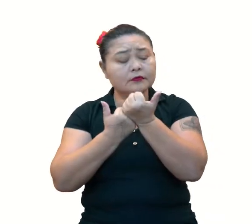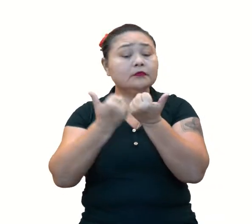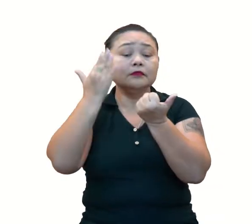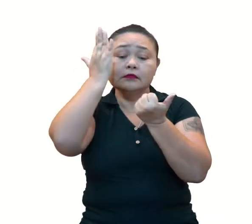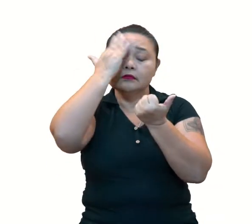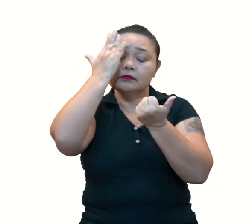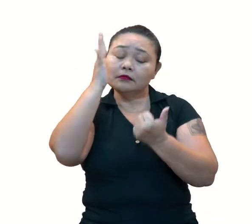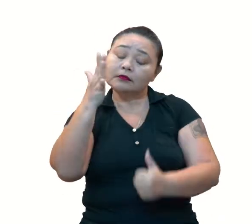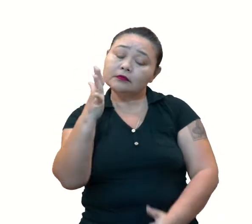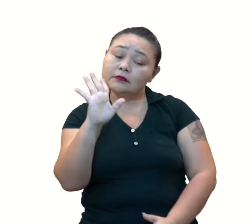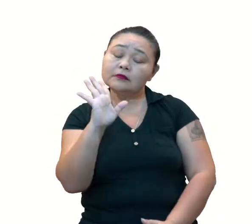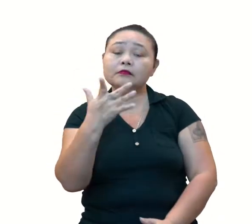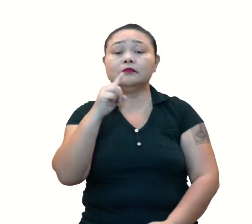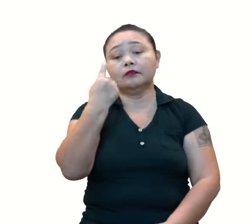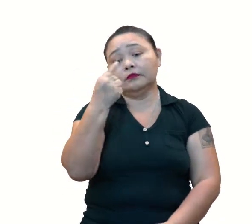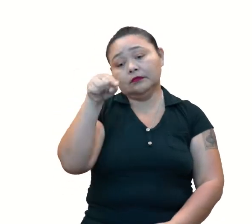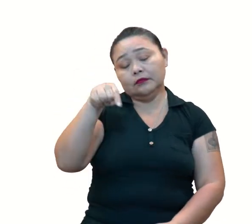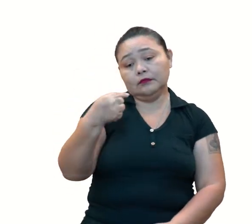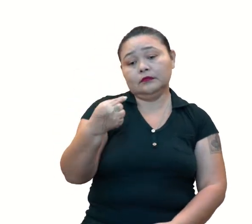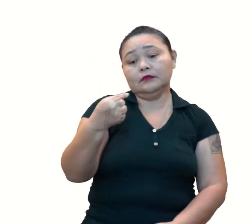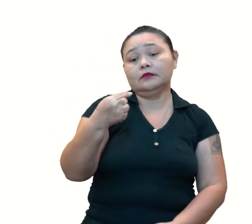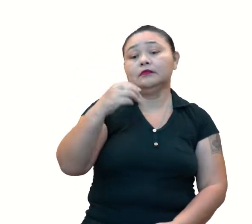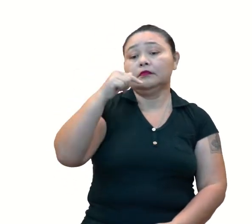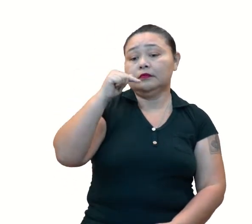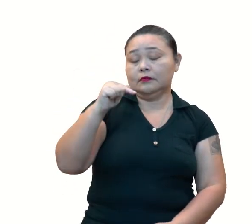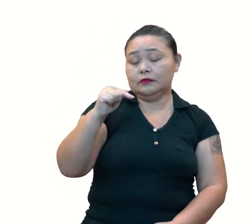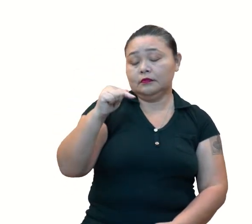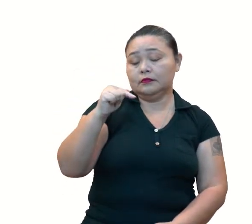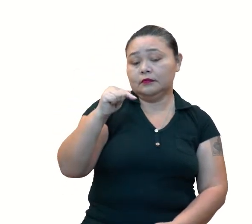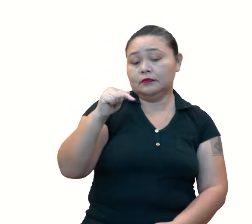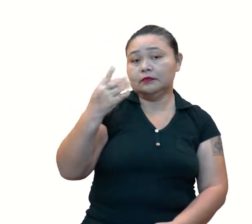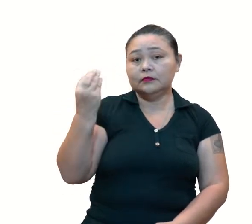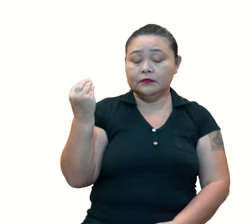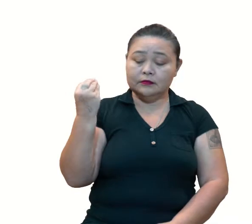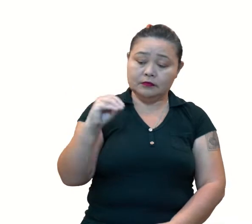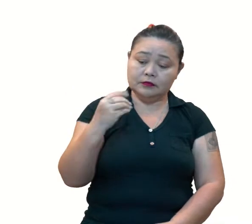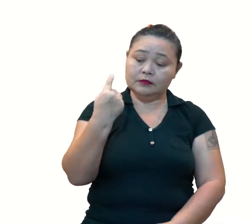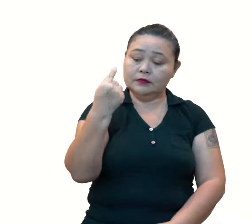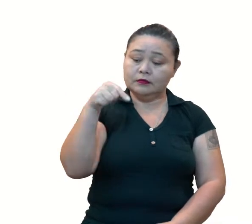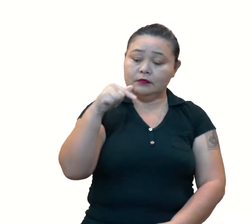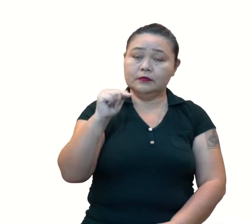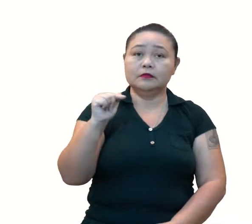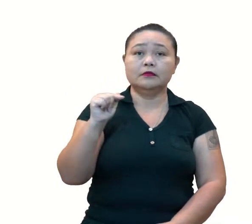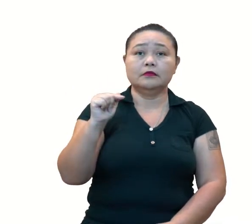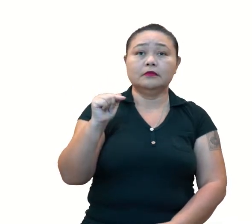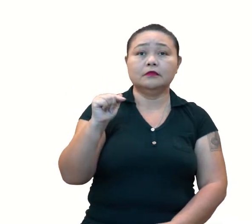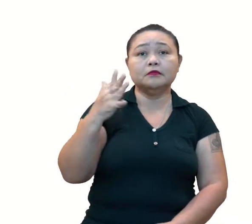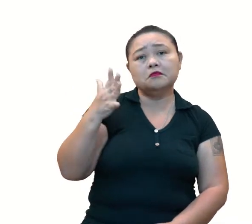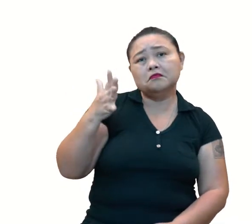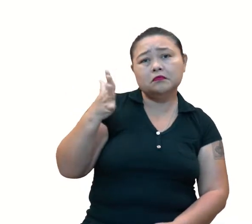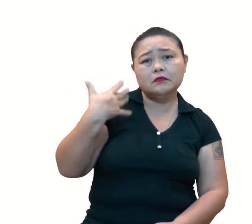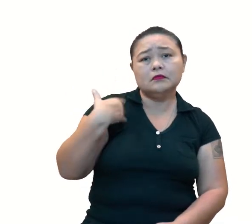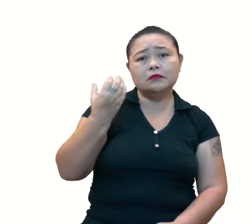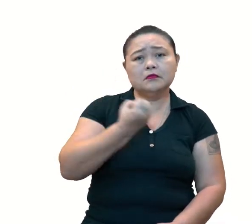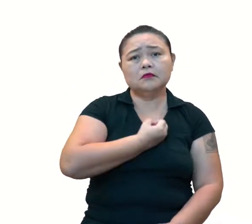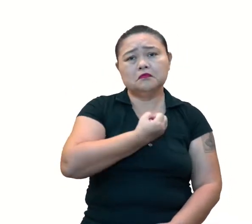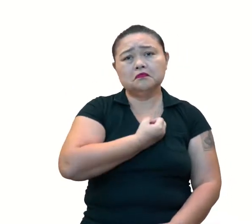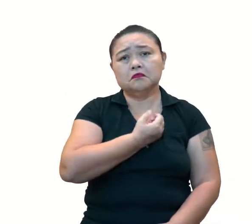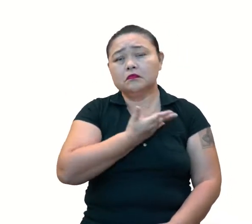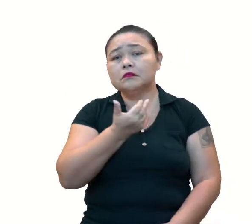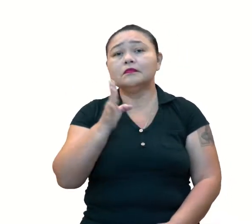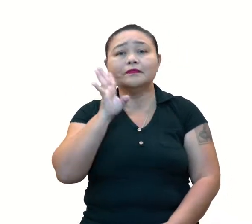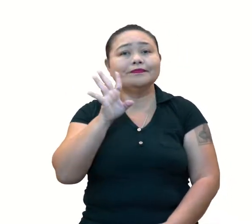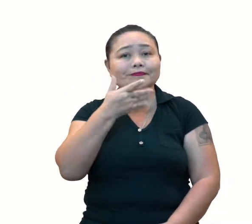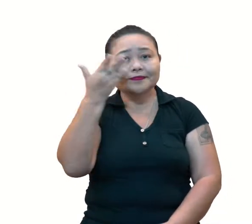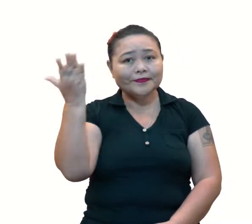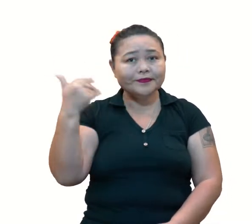que é aproximadamente 1,7. Então, a gente vai substituir aqui por 1,7 para dar um número já aí mais bacaninha pra